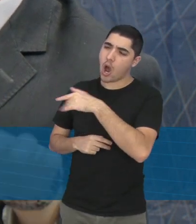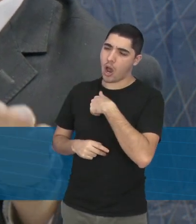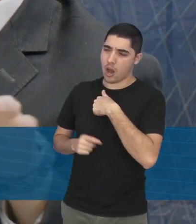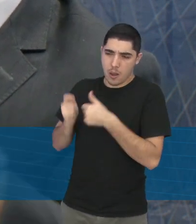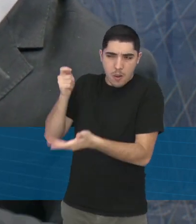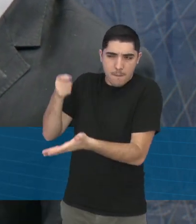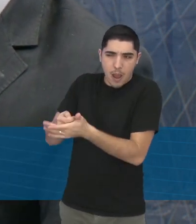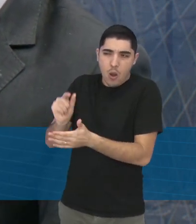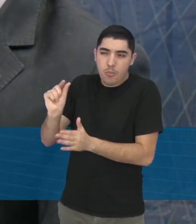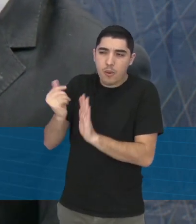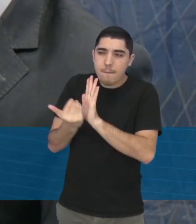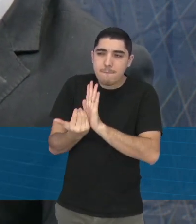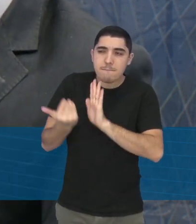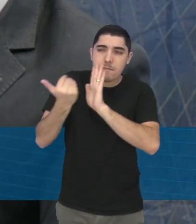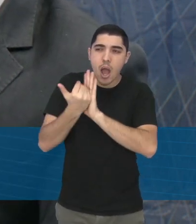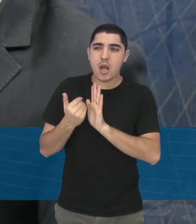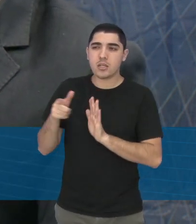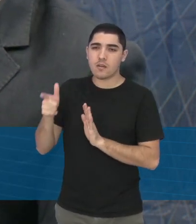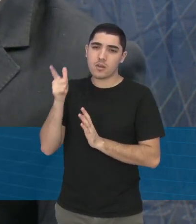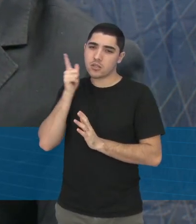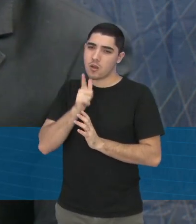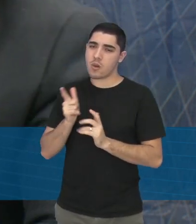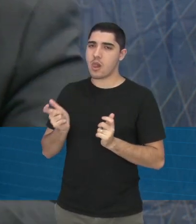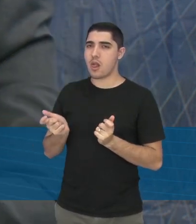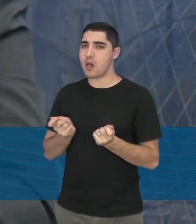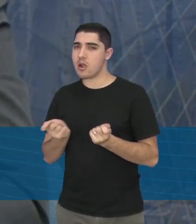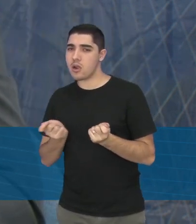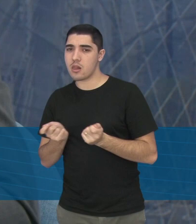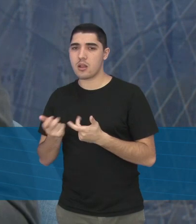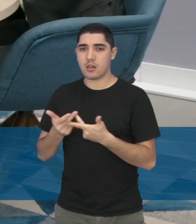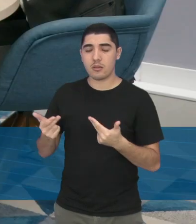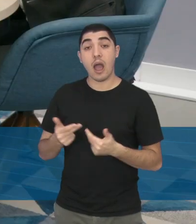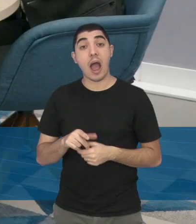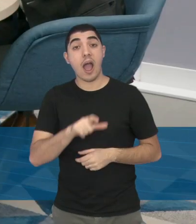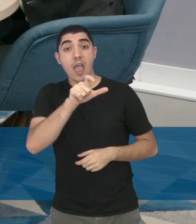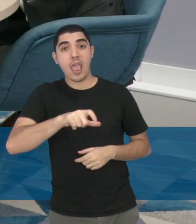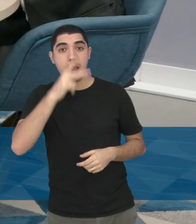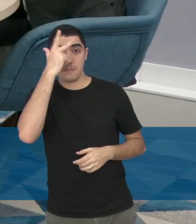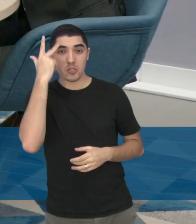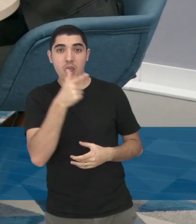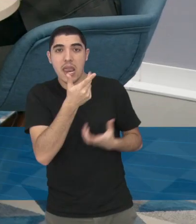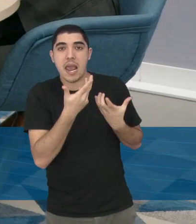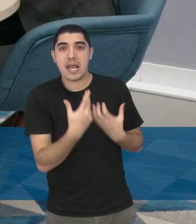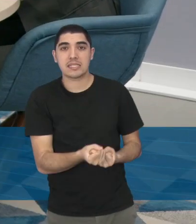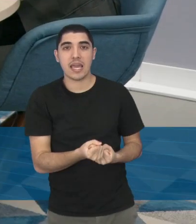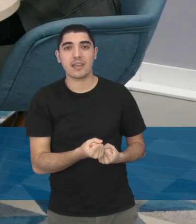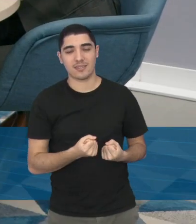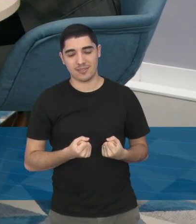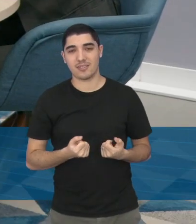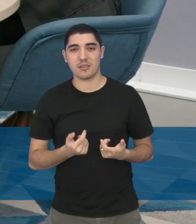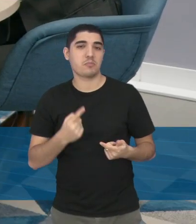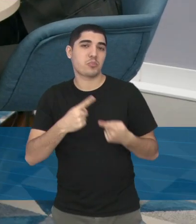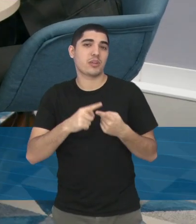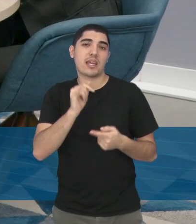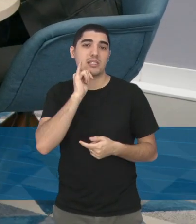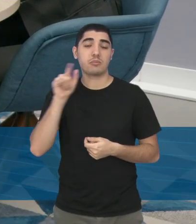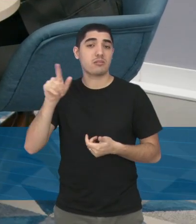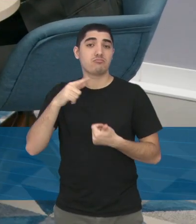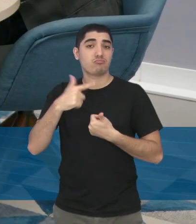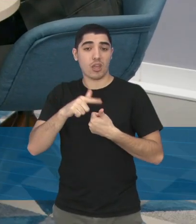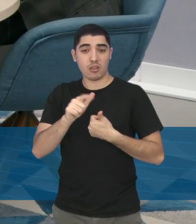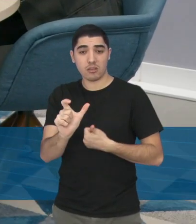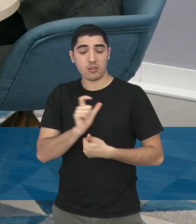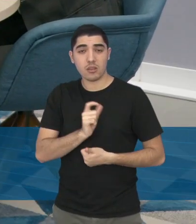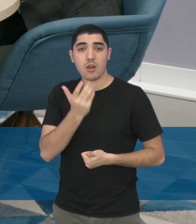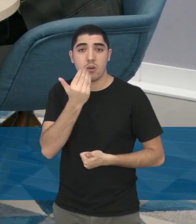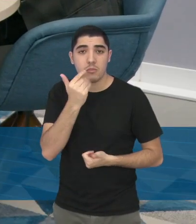CLT, e daí você economiza de um lado e economiza do outro. Falsa sensação, essa, né? Porque falsa também não sensação. Vai ter direito a algum vale alimentação,